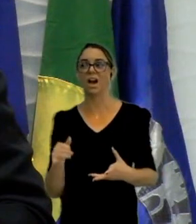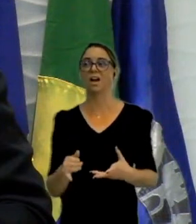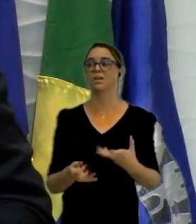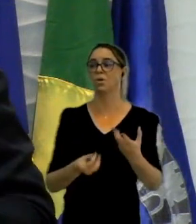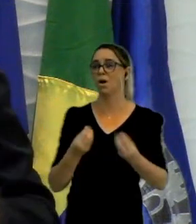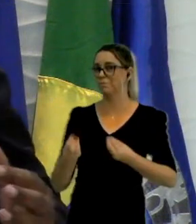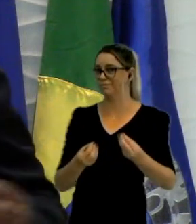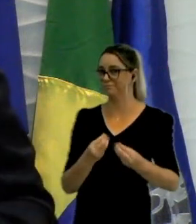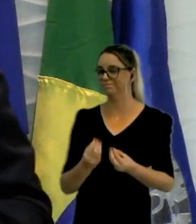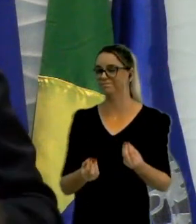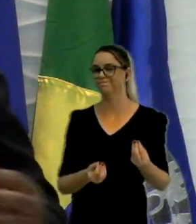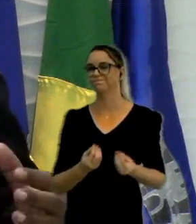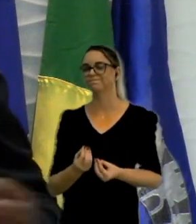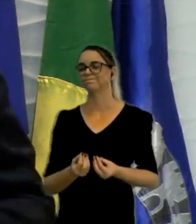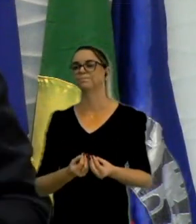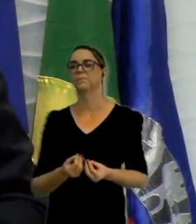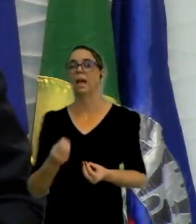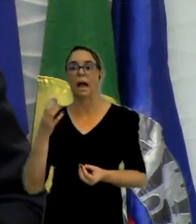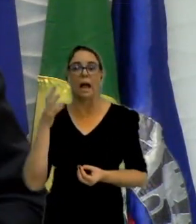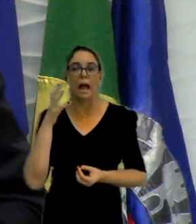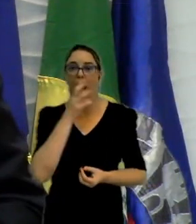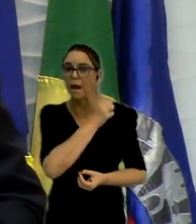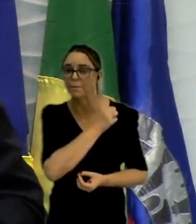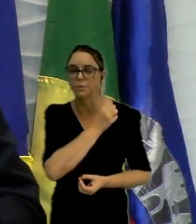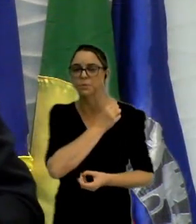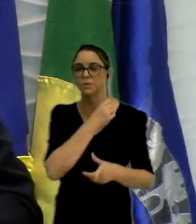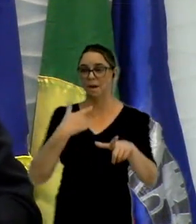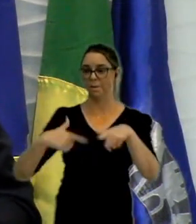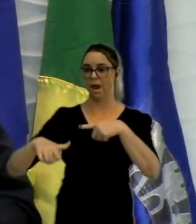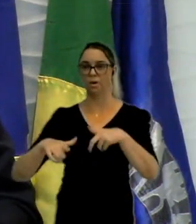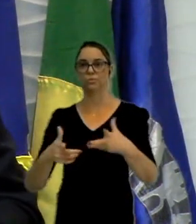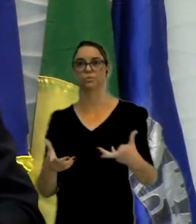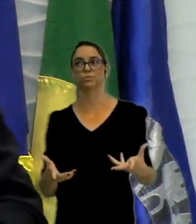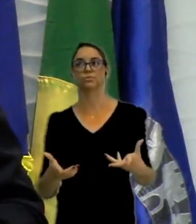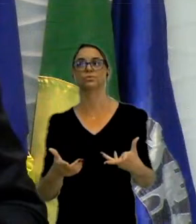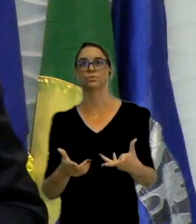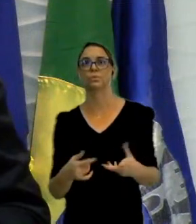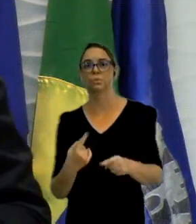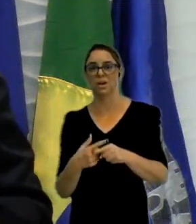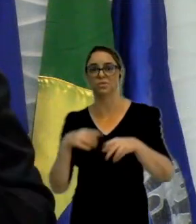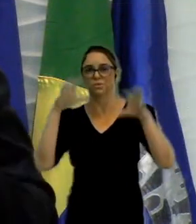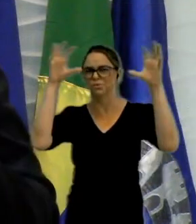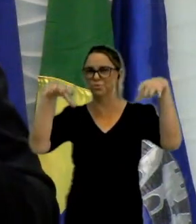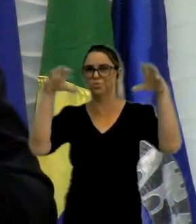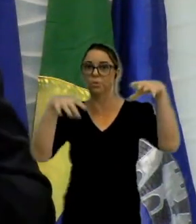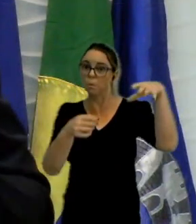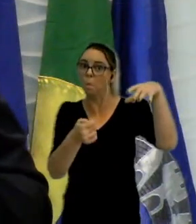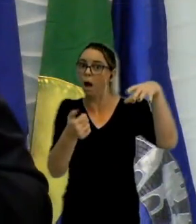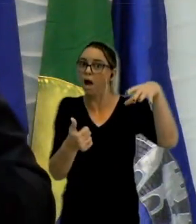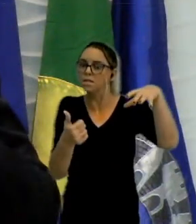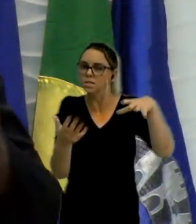para poder adiantar os serviços, porque as chuvas estão chegando,